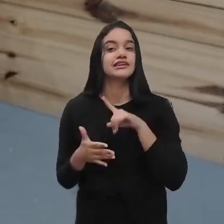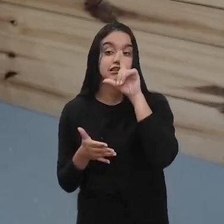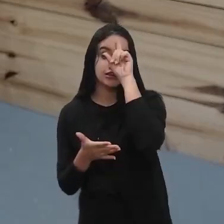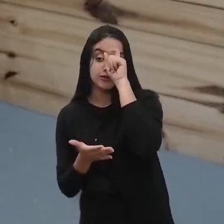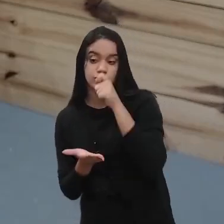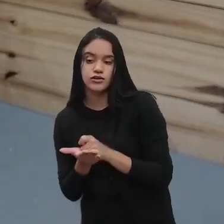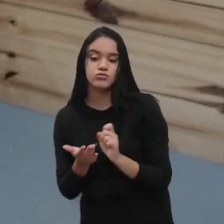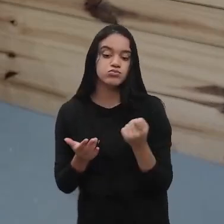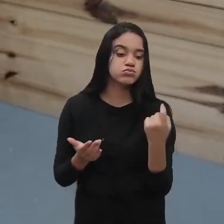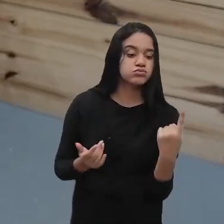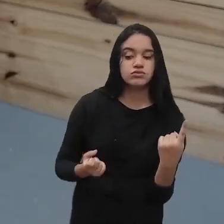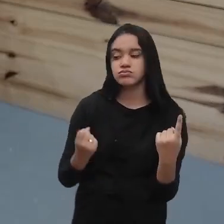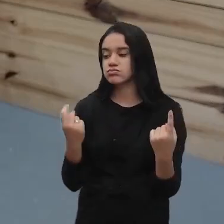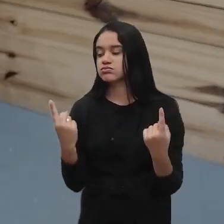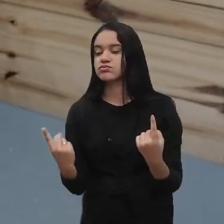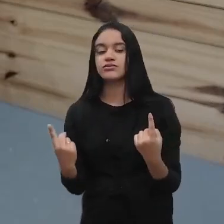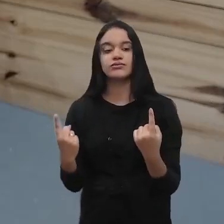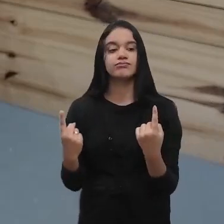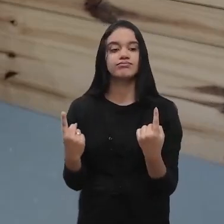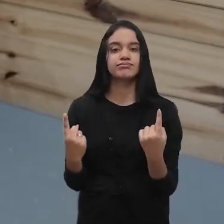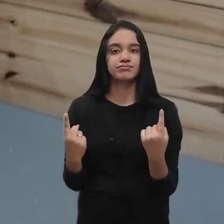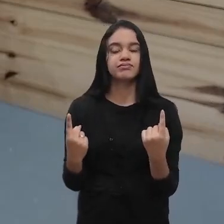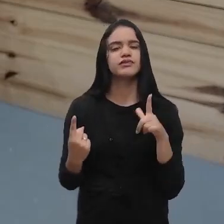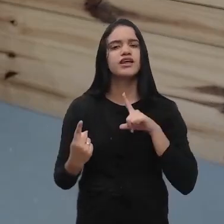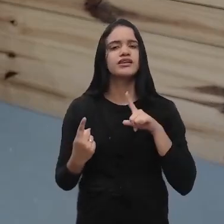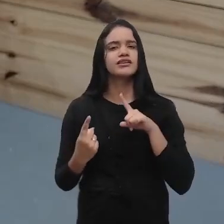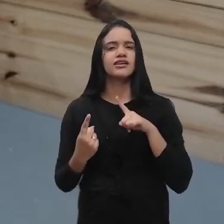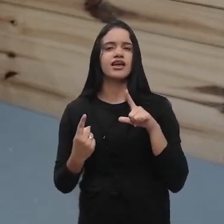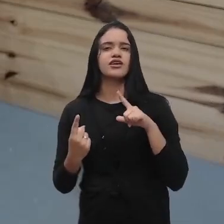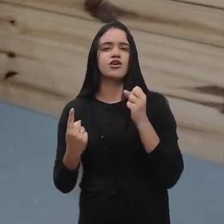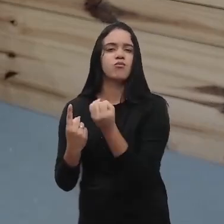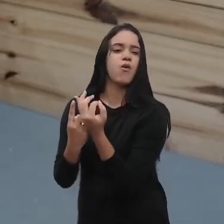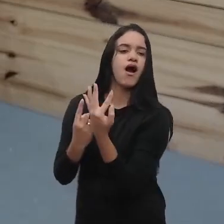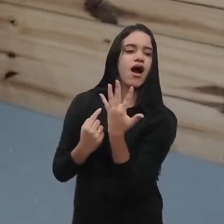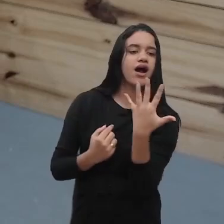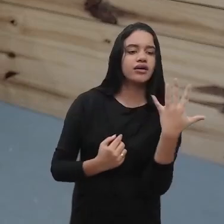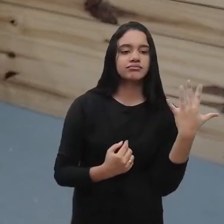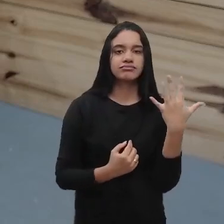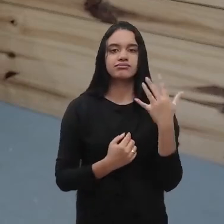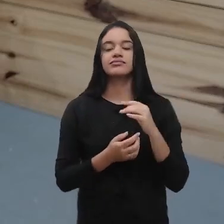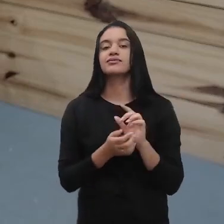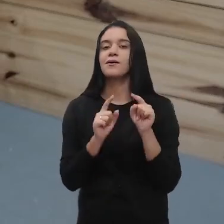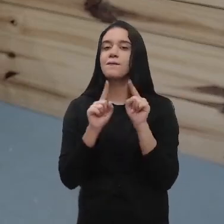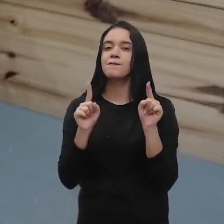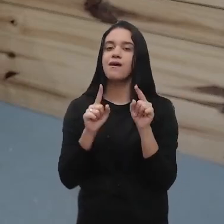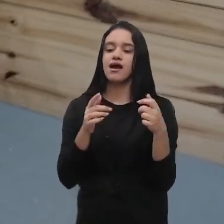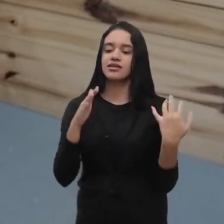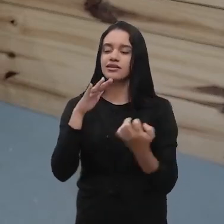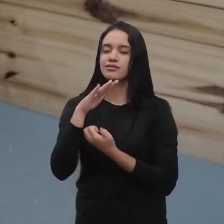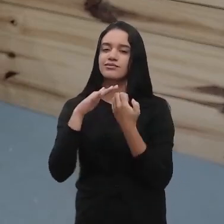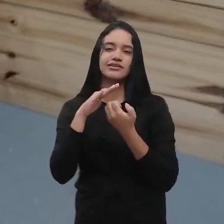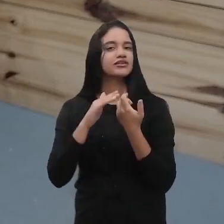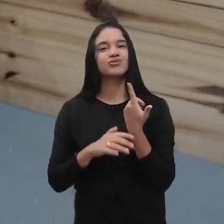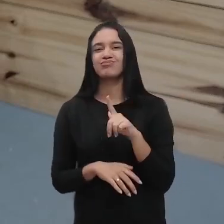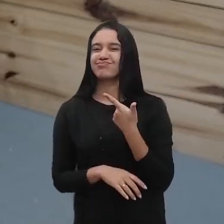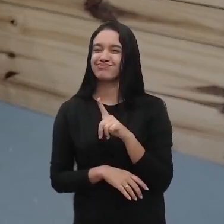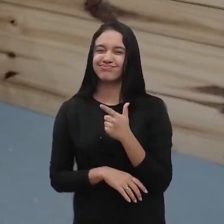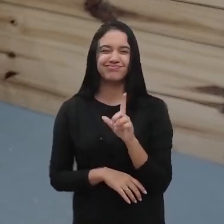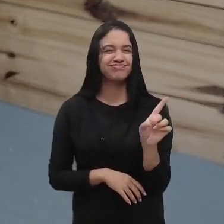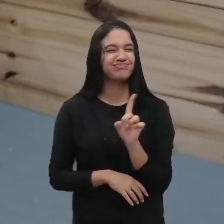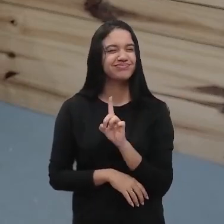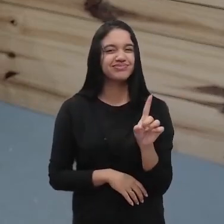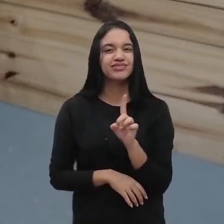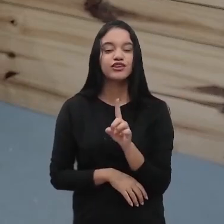E quando você tem essa ou essa decisão, ainda quando você tem um leque de decisões, mas às vezes na empresa a gente não tem muito leque não, né, Cris?